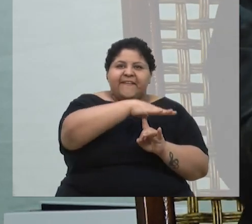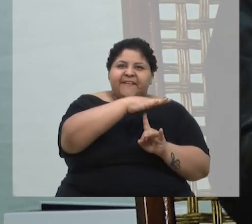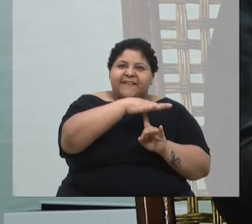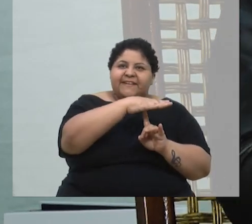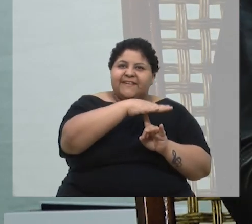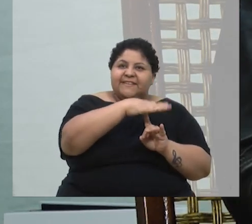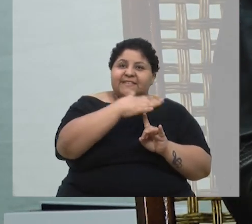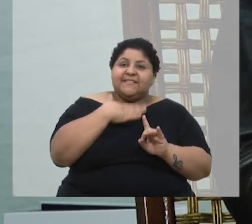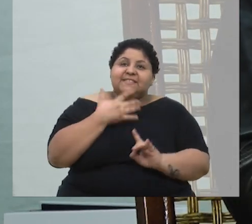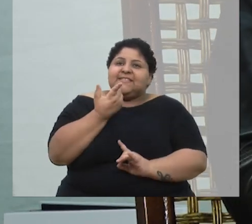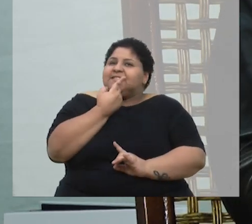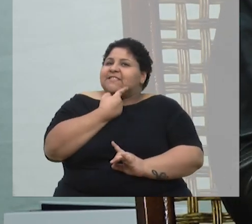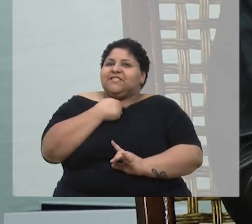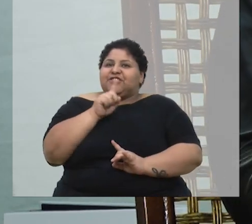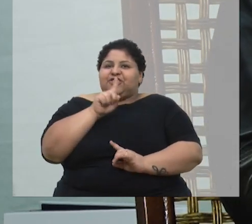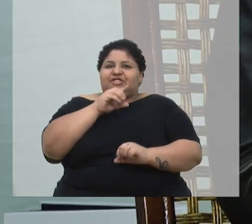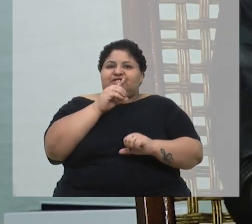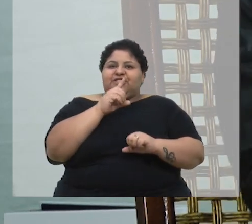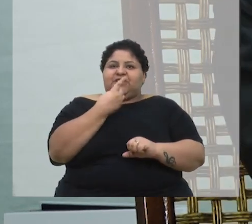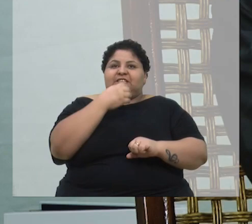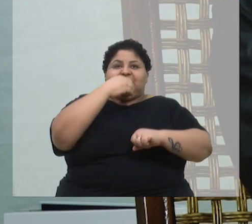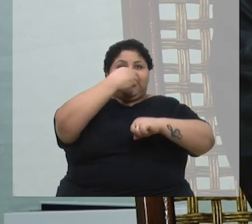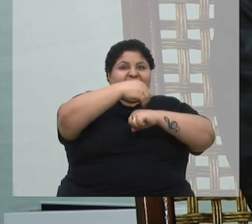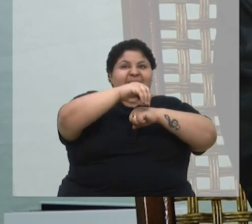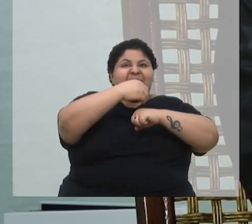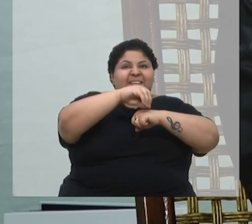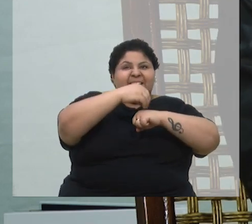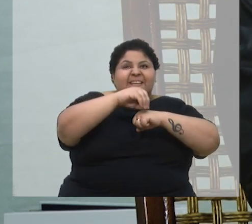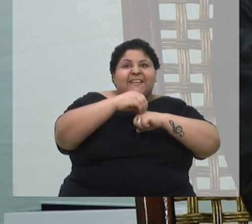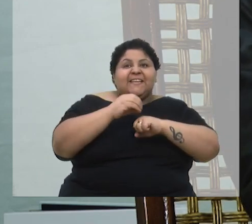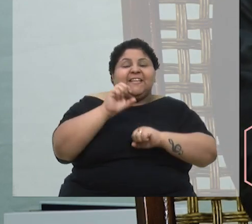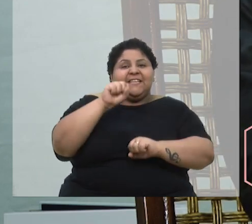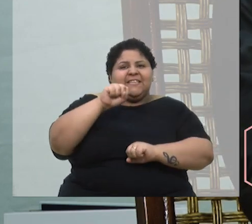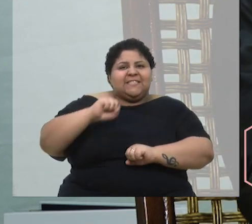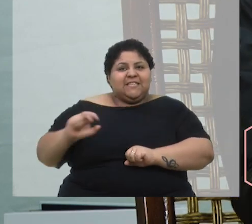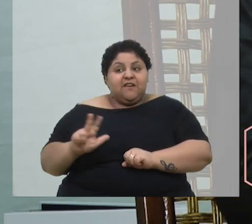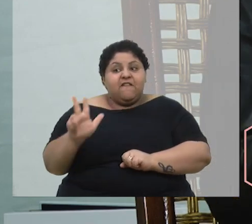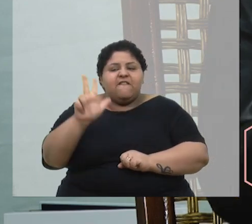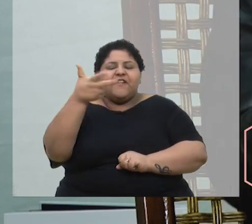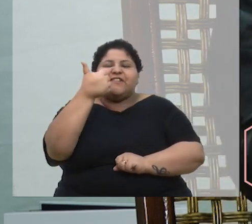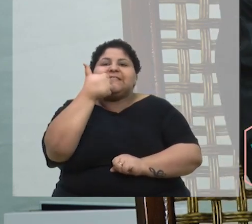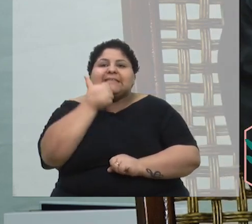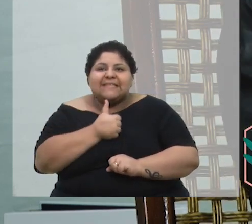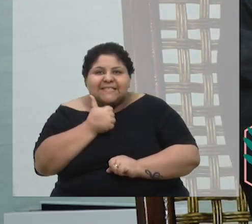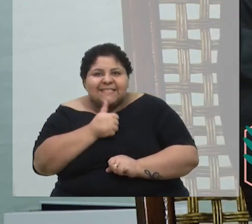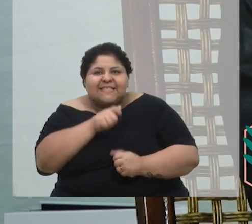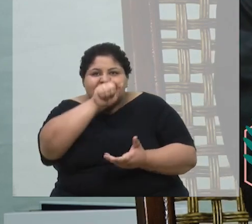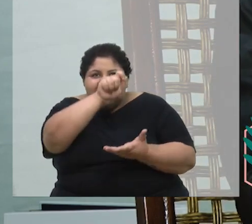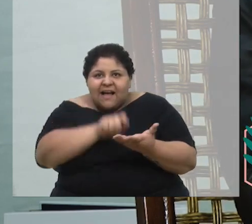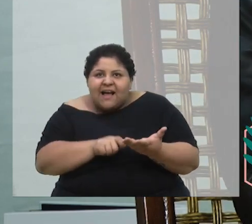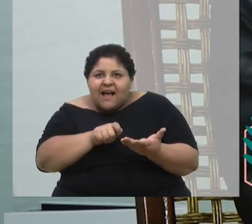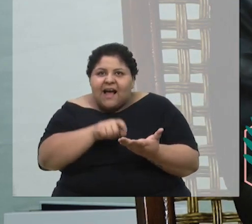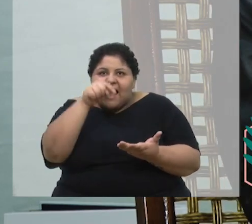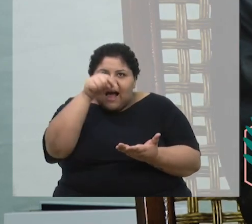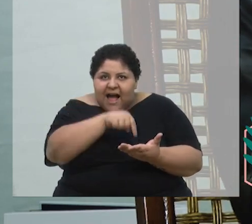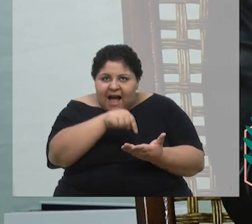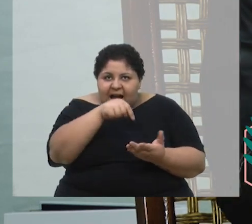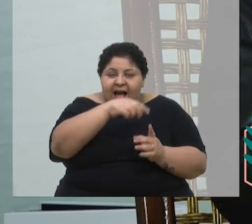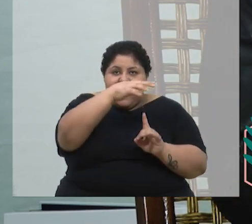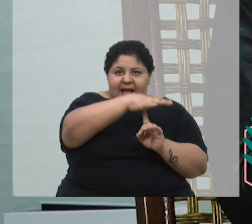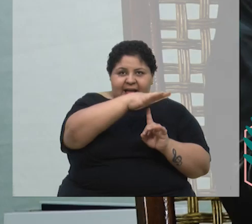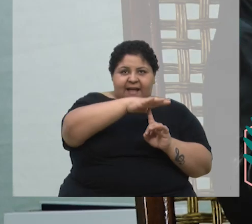sendo lançados agora na feira, né? E gostaria de não indicar um, então, gostaria que fossem valorizadas as mulheres,